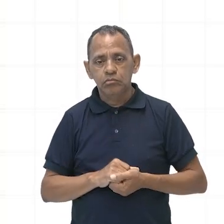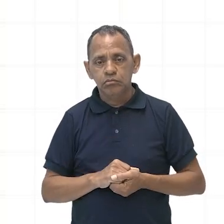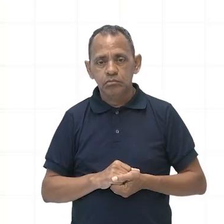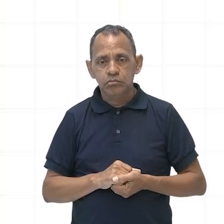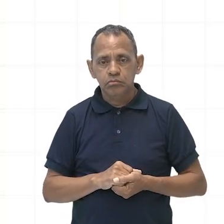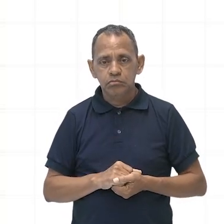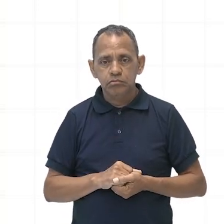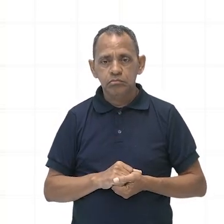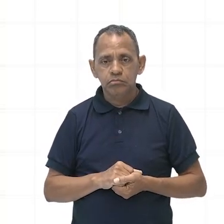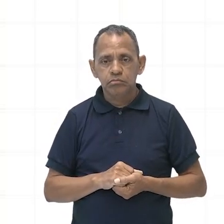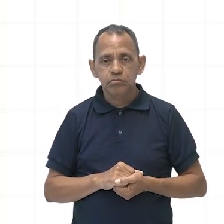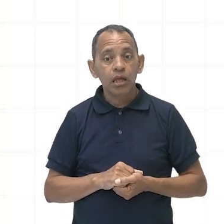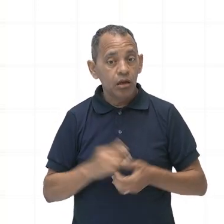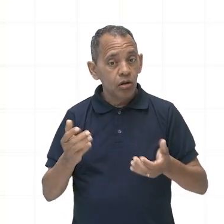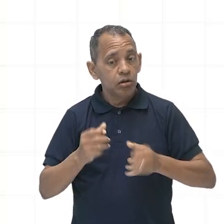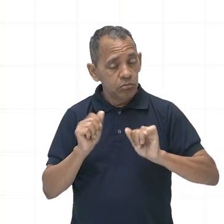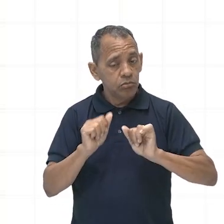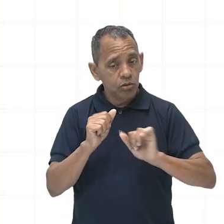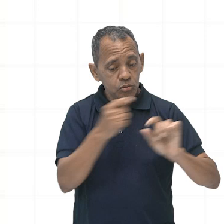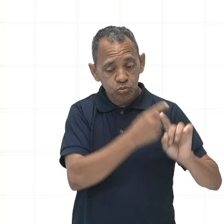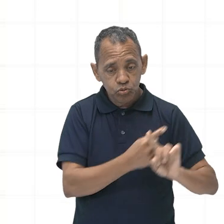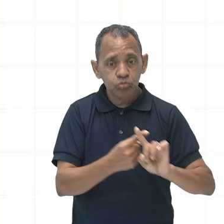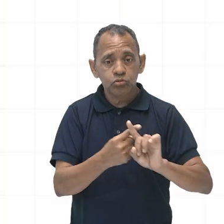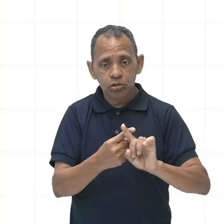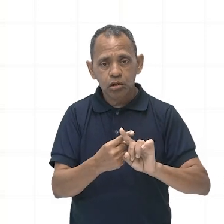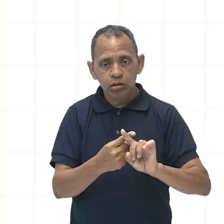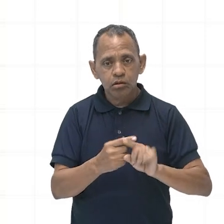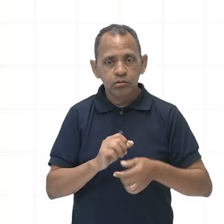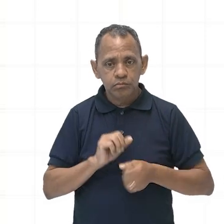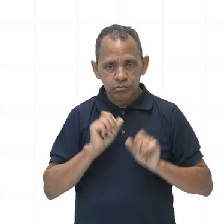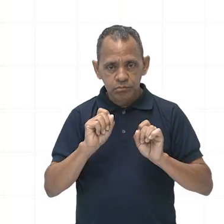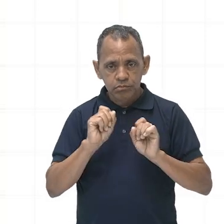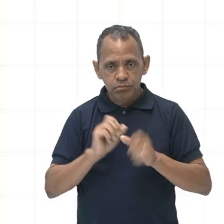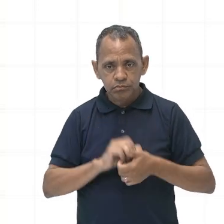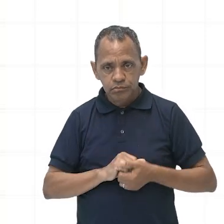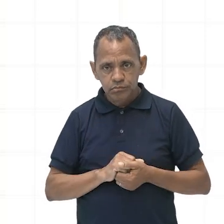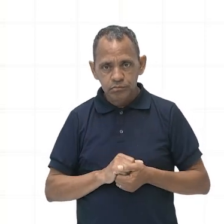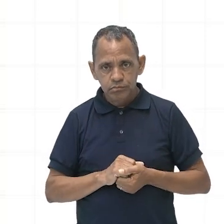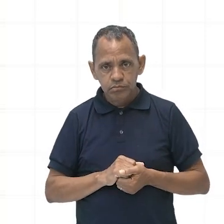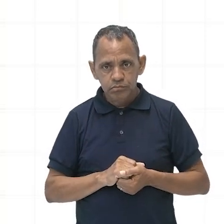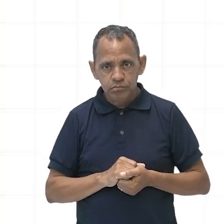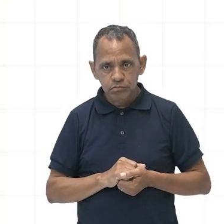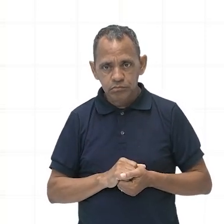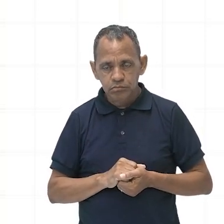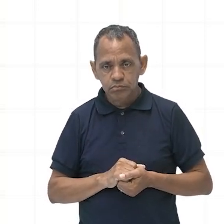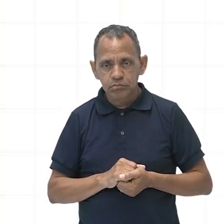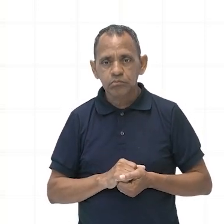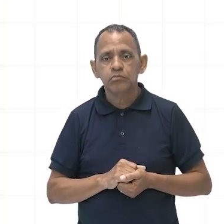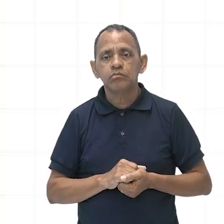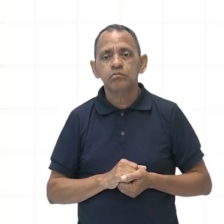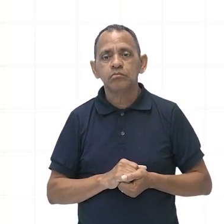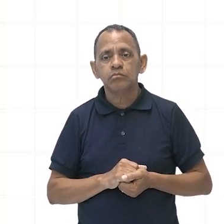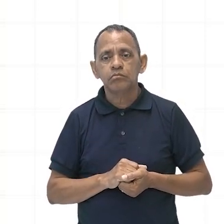Opa! Agora, eu posso multiplicar os radicandos. Certo? Então, vai ficar